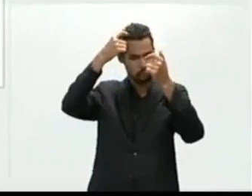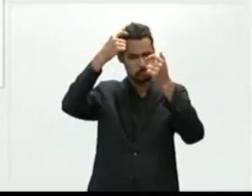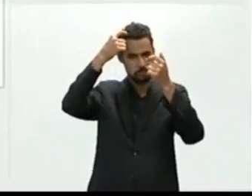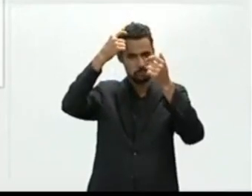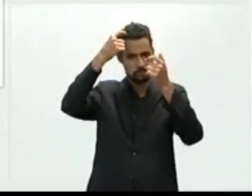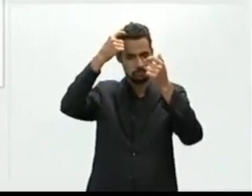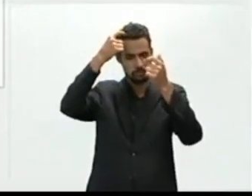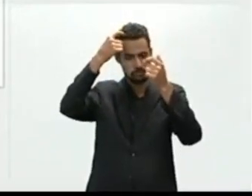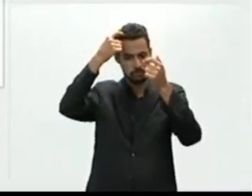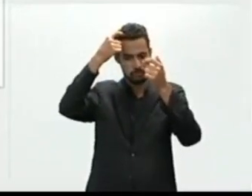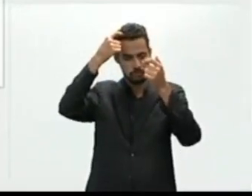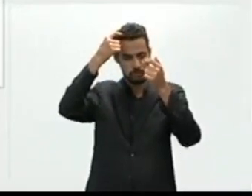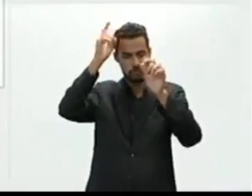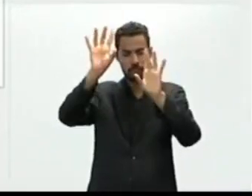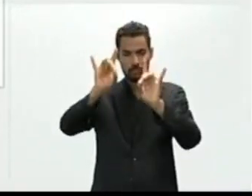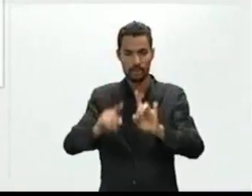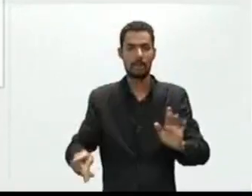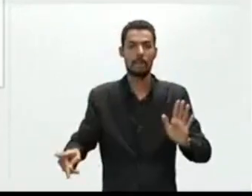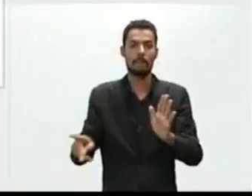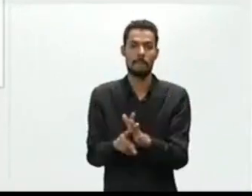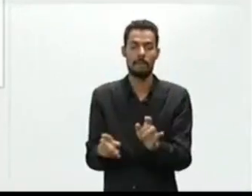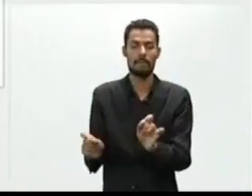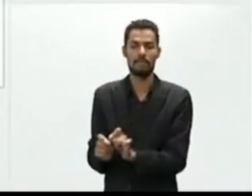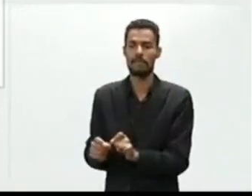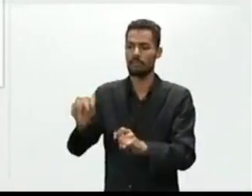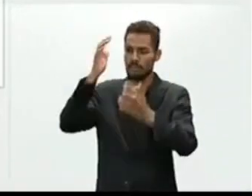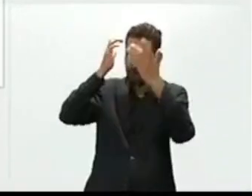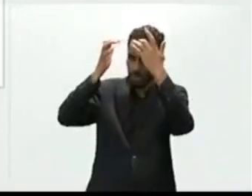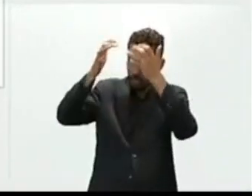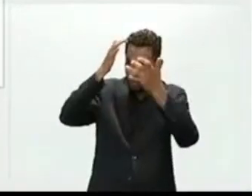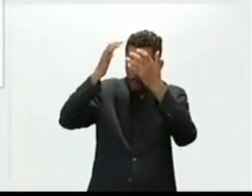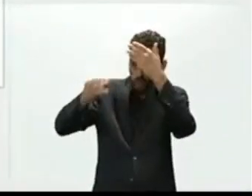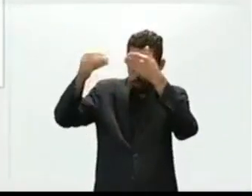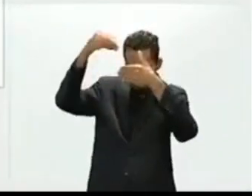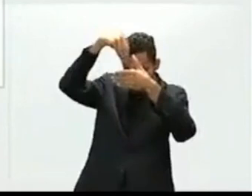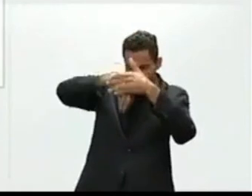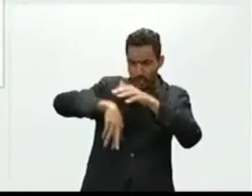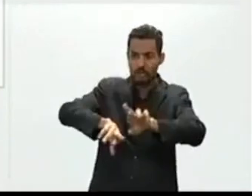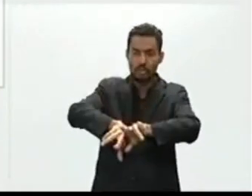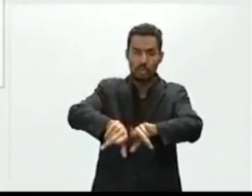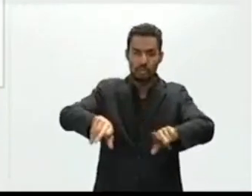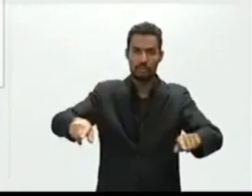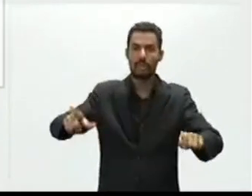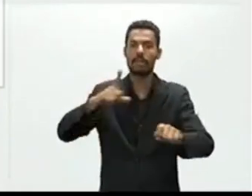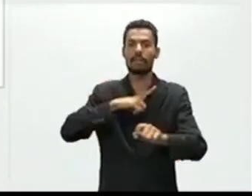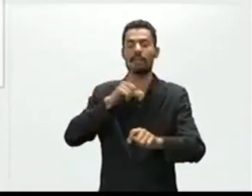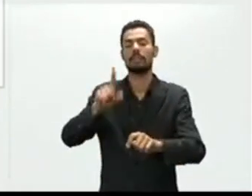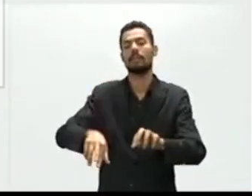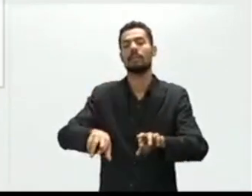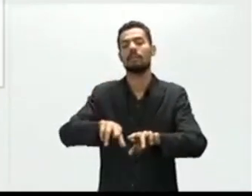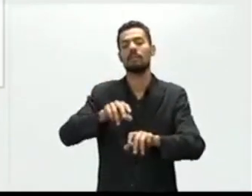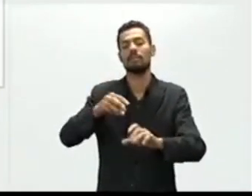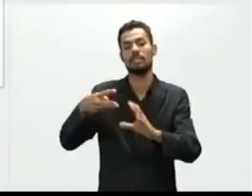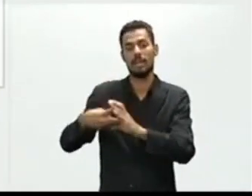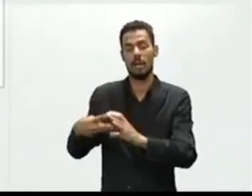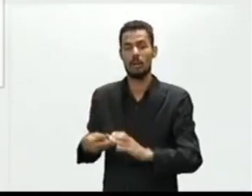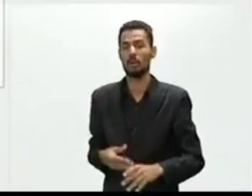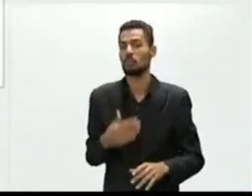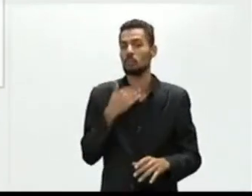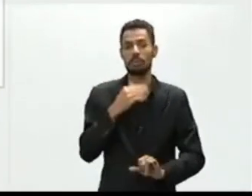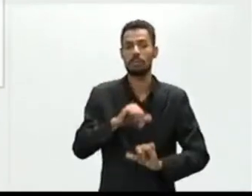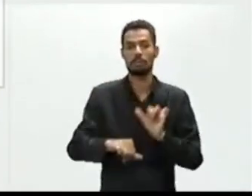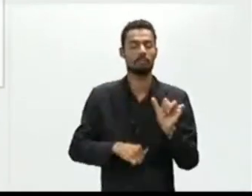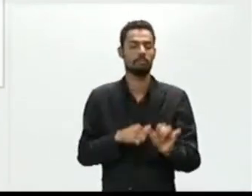Então, as suas células especializadas vão ser neurônios, interneurônios. Então, ela tem uma diversidade aí de células diferenciadas, mas ela não consegue virar